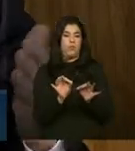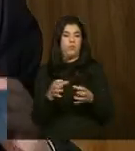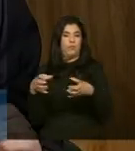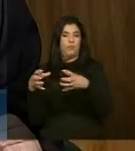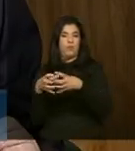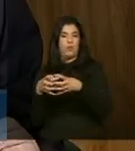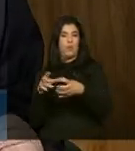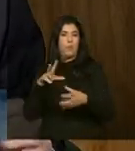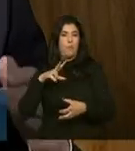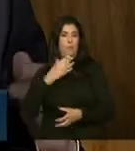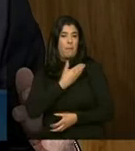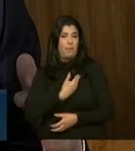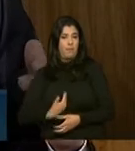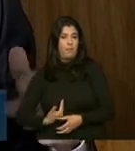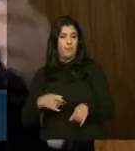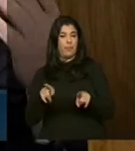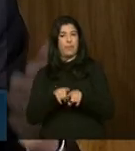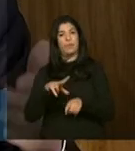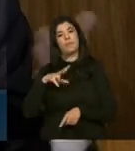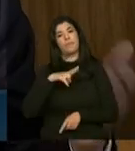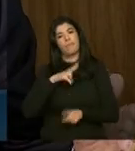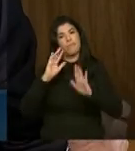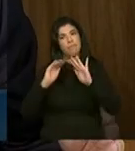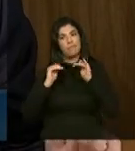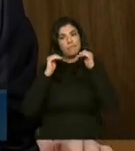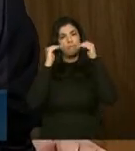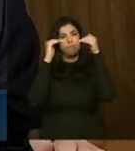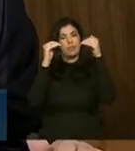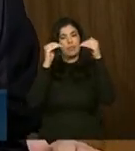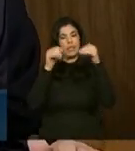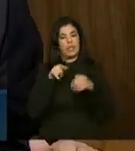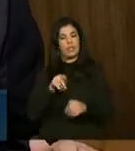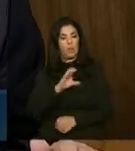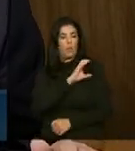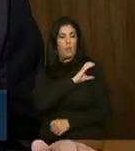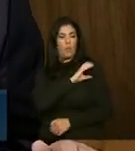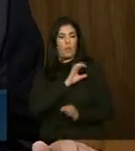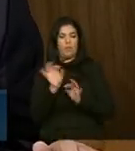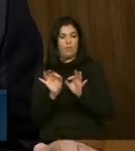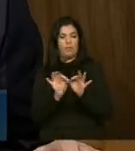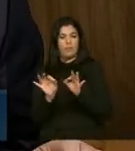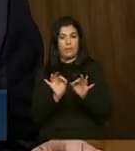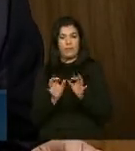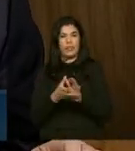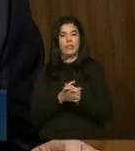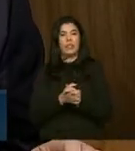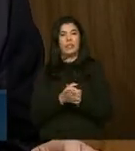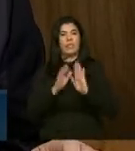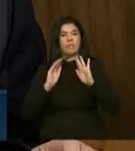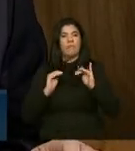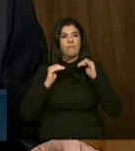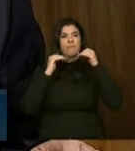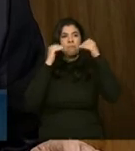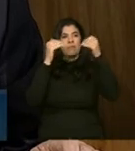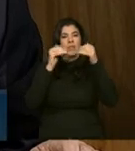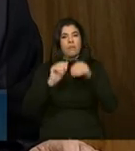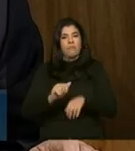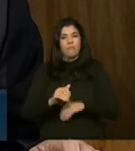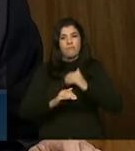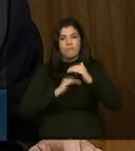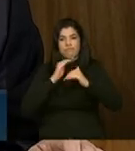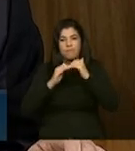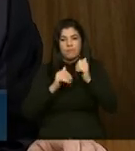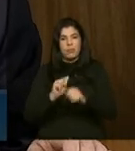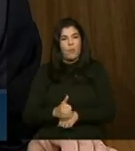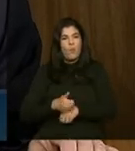superior, vamos dizer assim. Quer dizer, essa coordenação que está sendo criada aqui é um salto de qualidade na